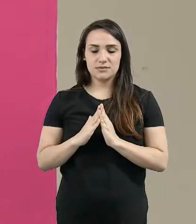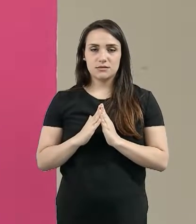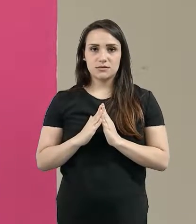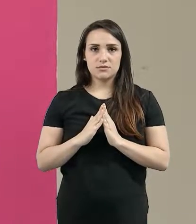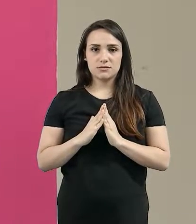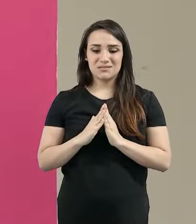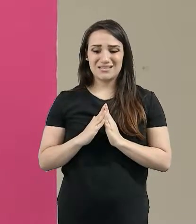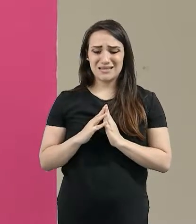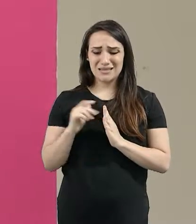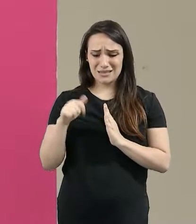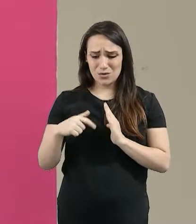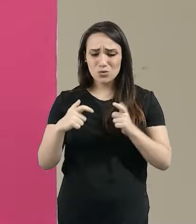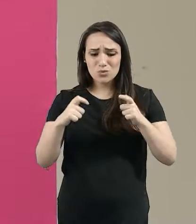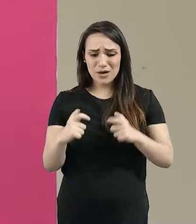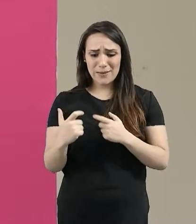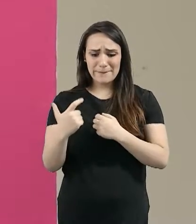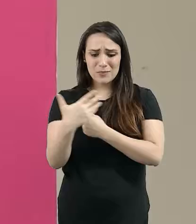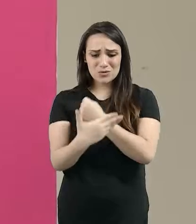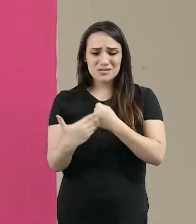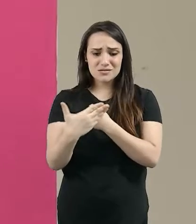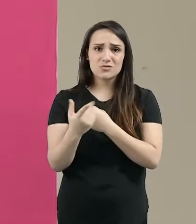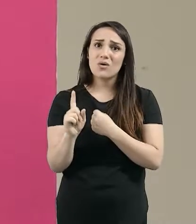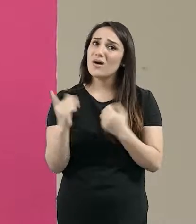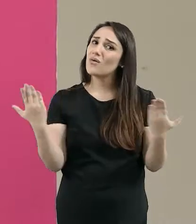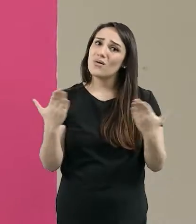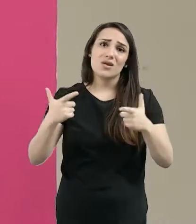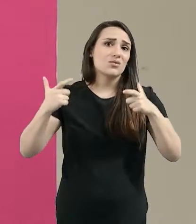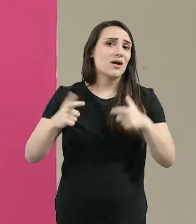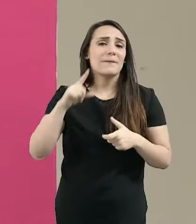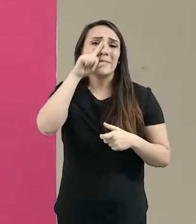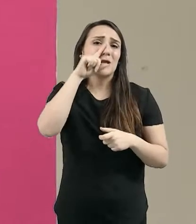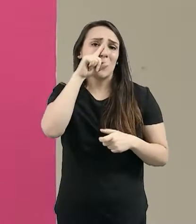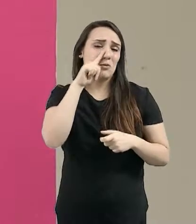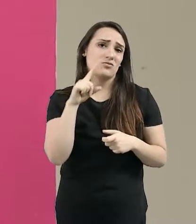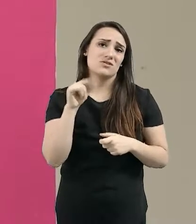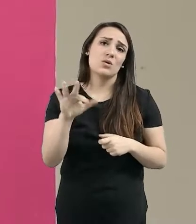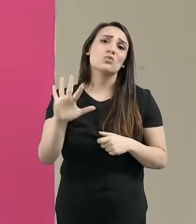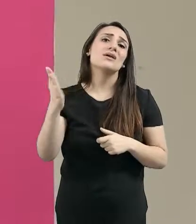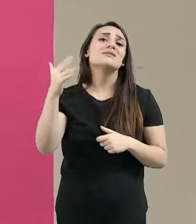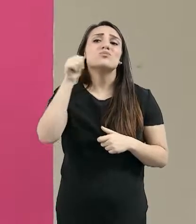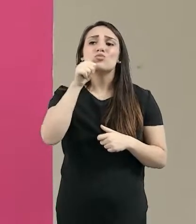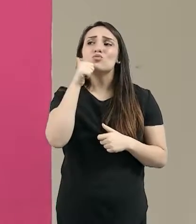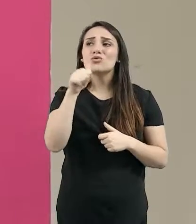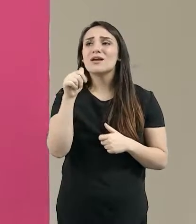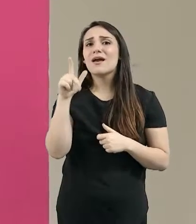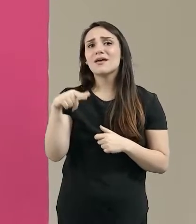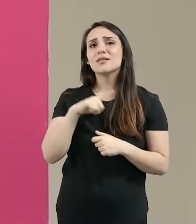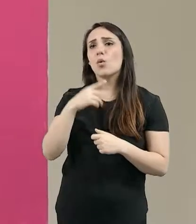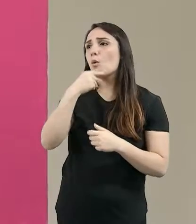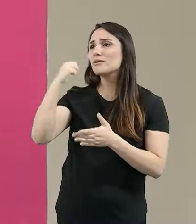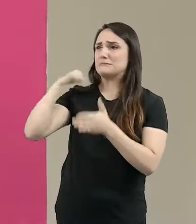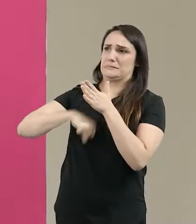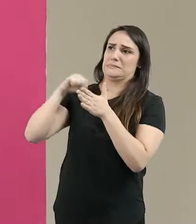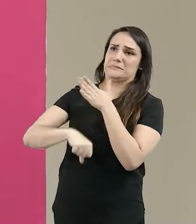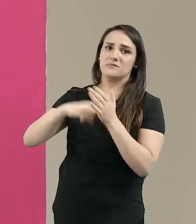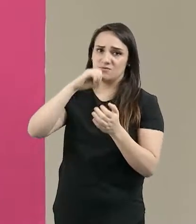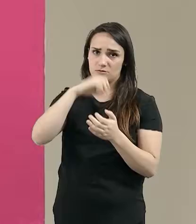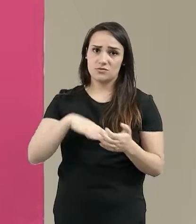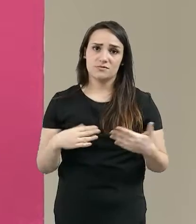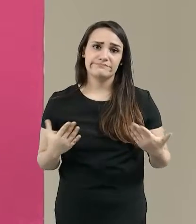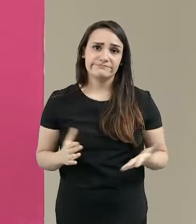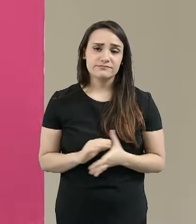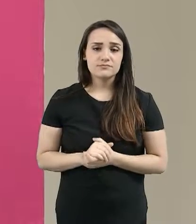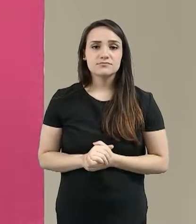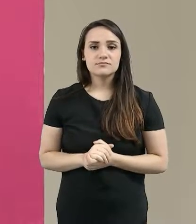seguro para ser um local perigoso para a permanência da mulher. A maioria da população